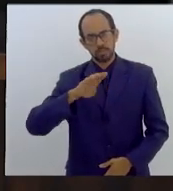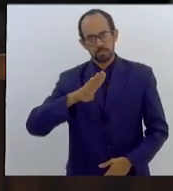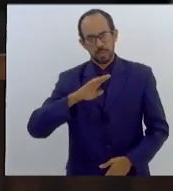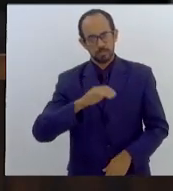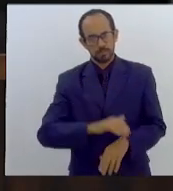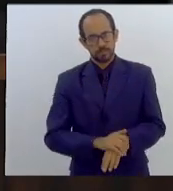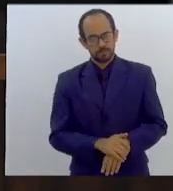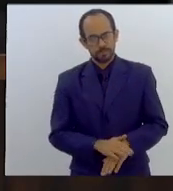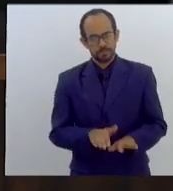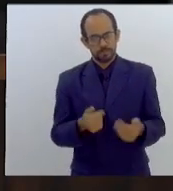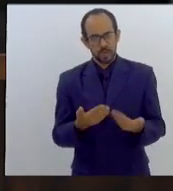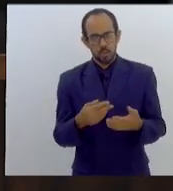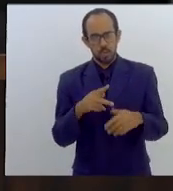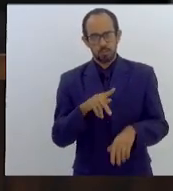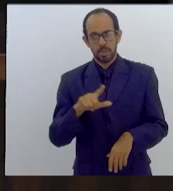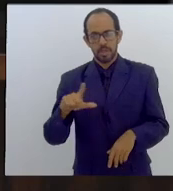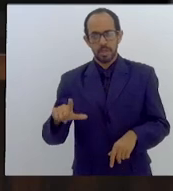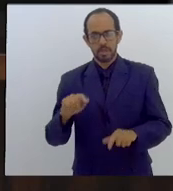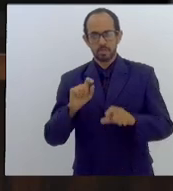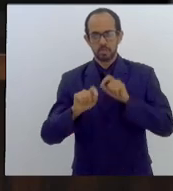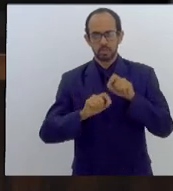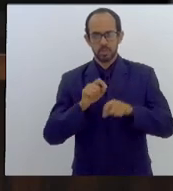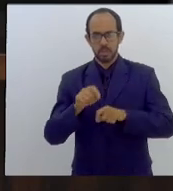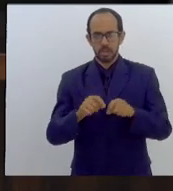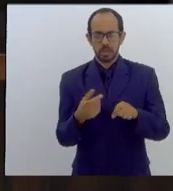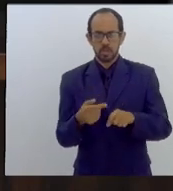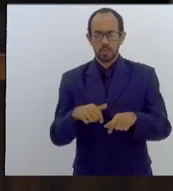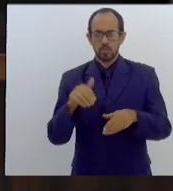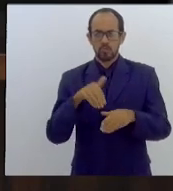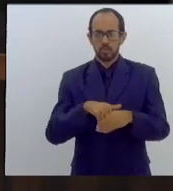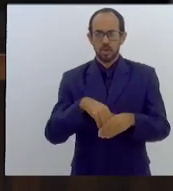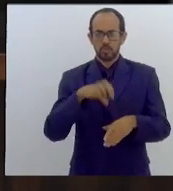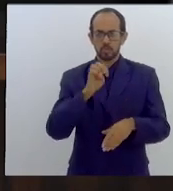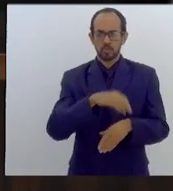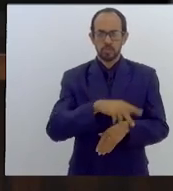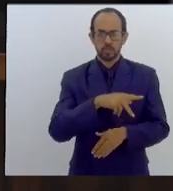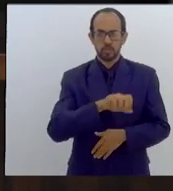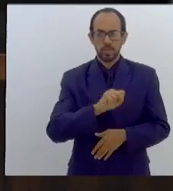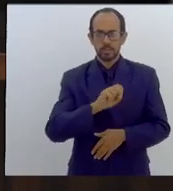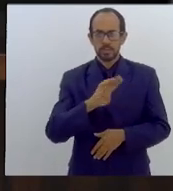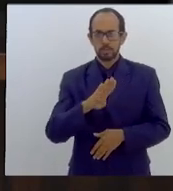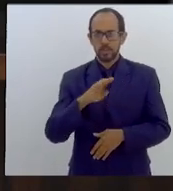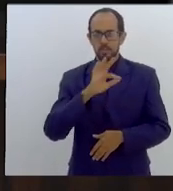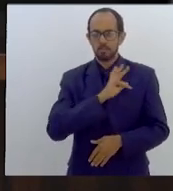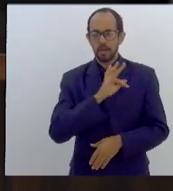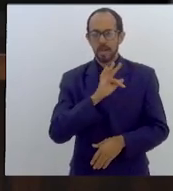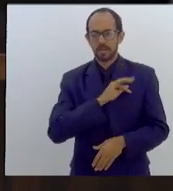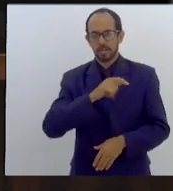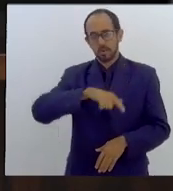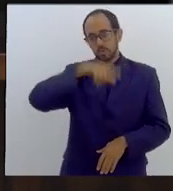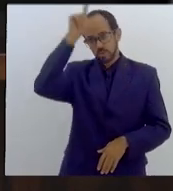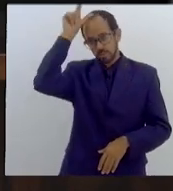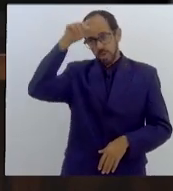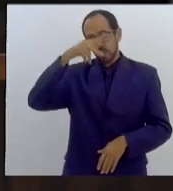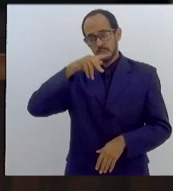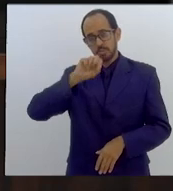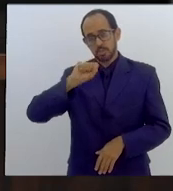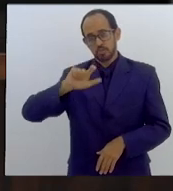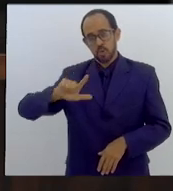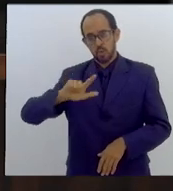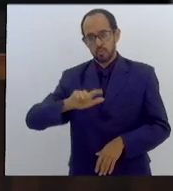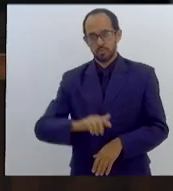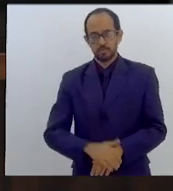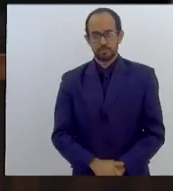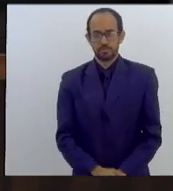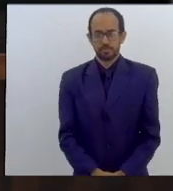Então, um projeto com voto favorável da bancada do PSB, deputada Marta, Luiz Paulo e PSOL.